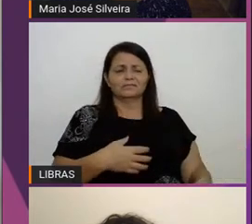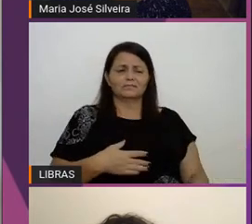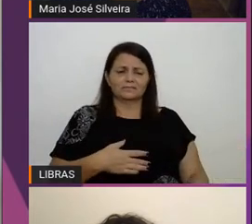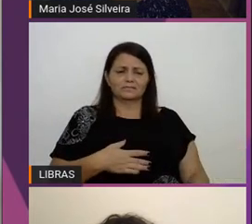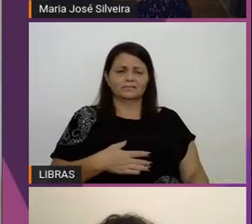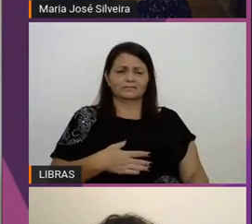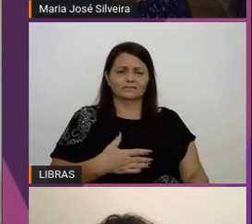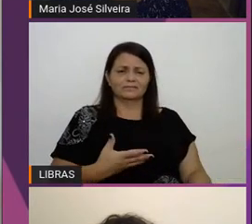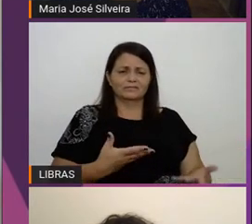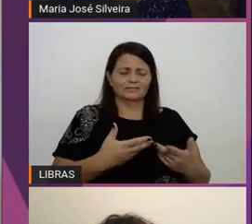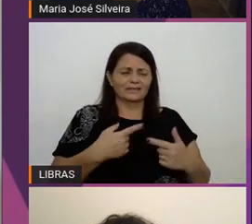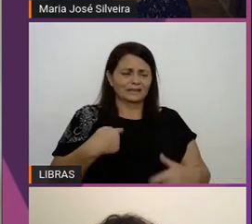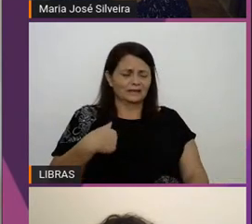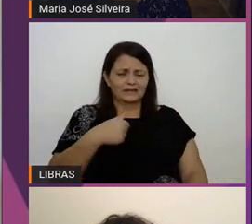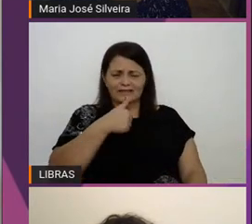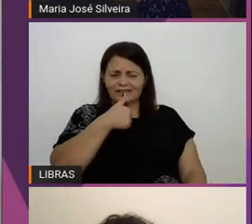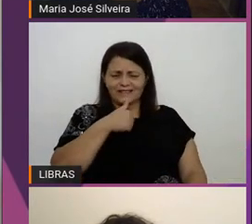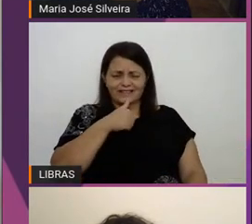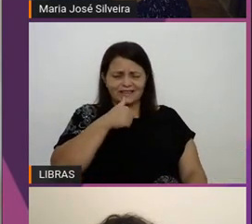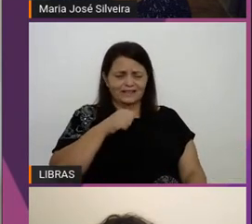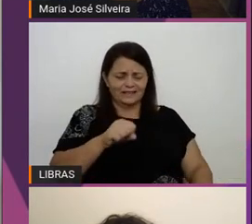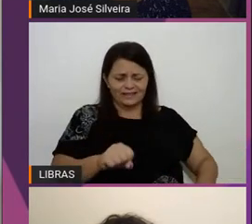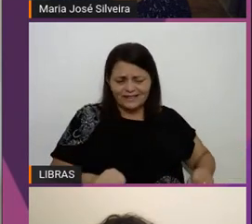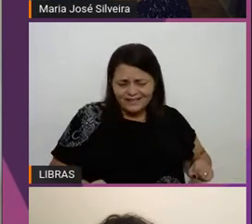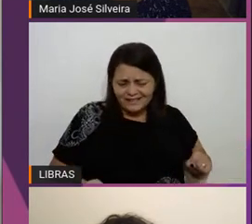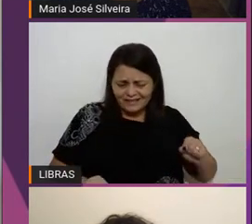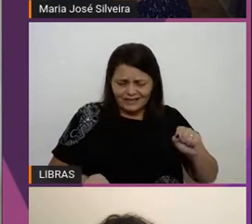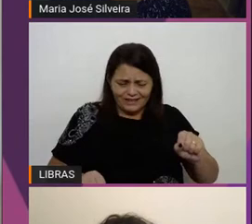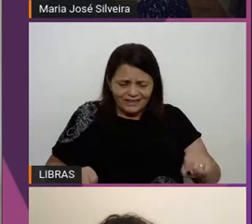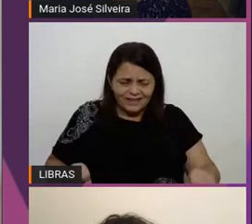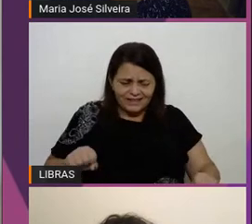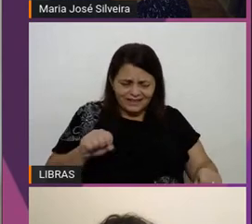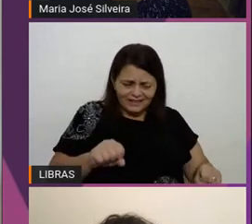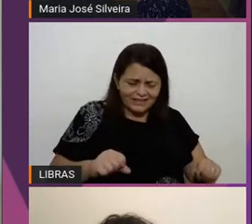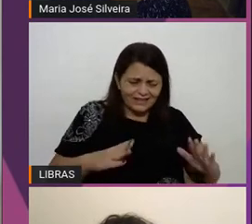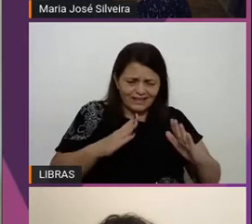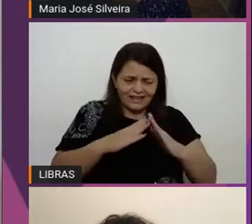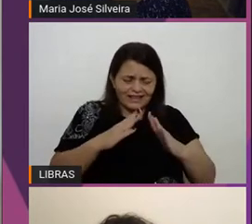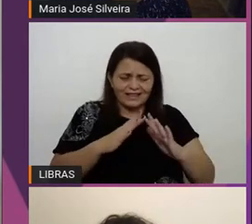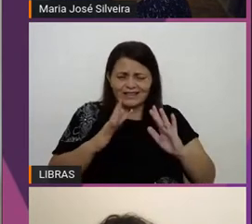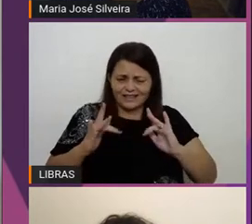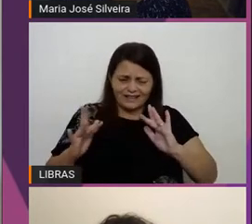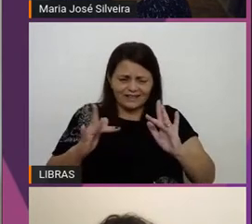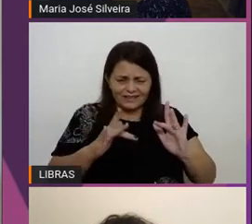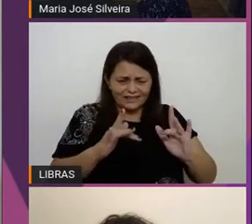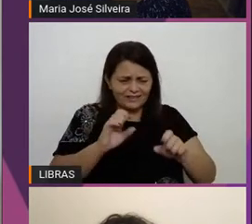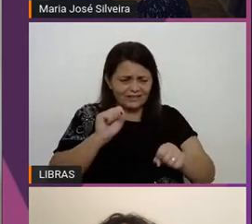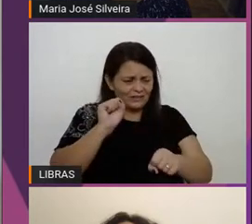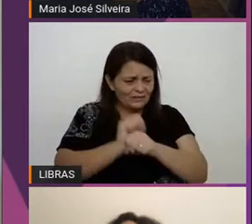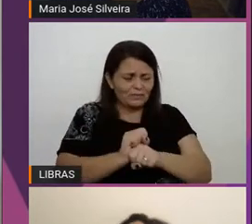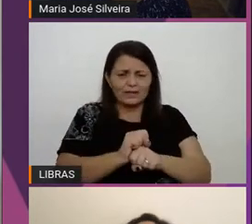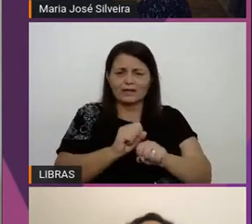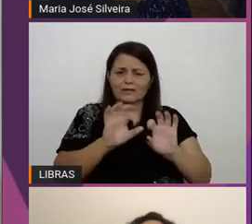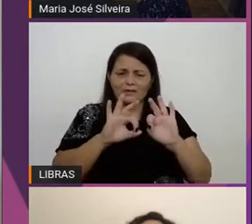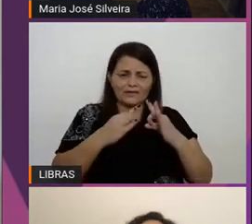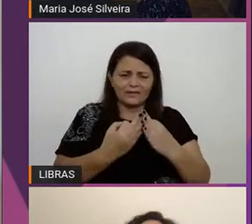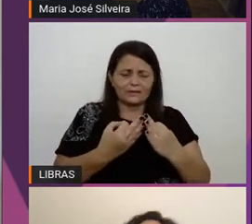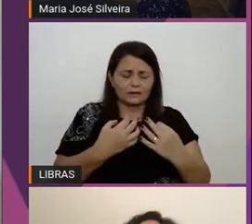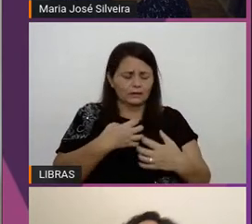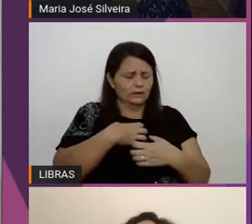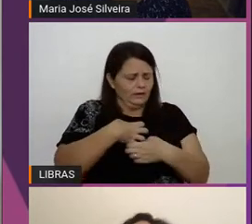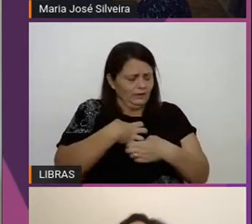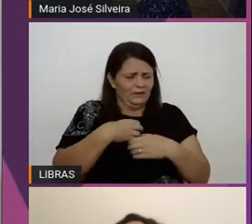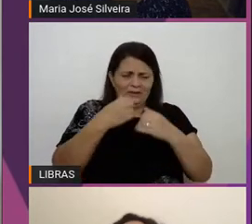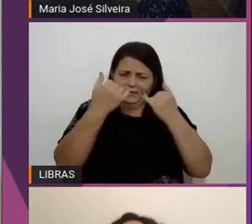exangue na marra ela se arrasta para casa onde o namorado e alguns familiares à espera o Rosário de